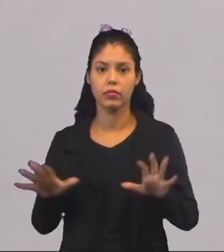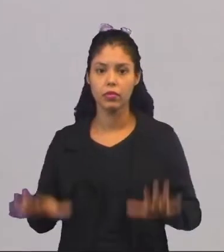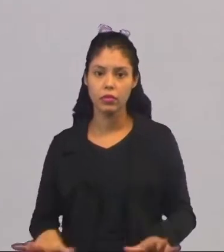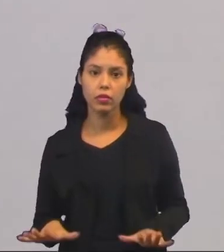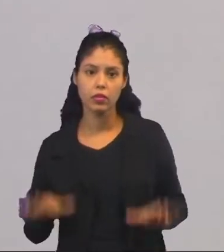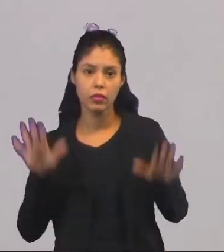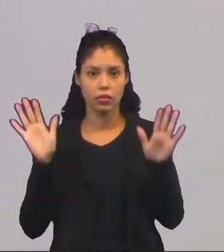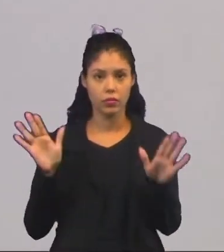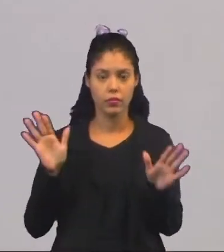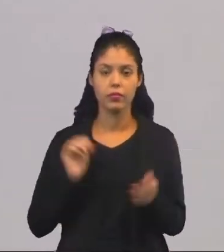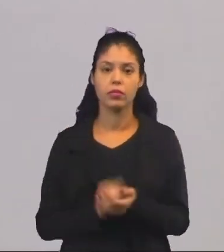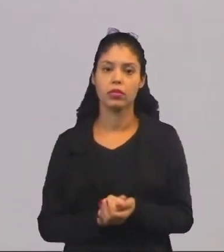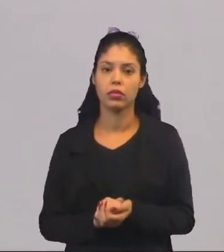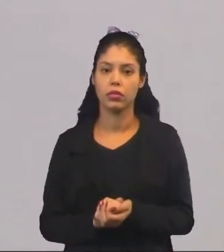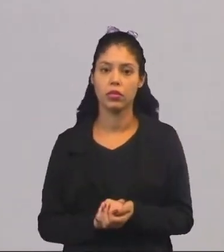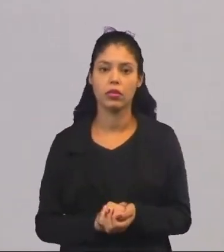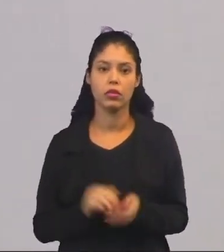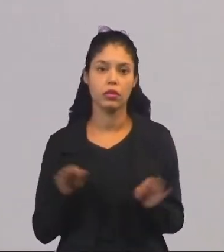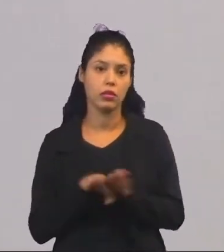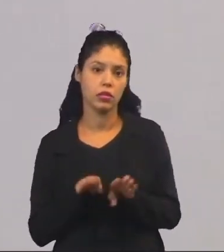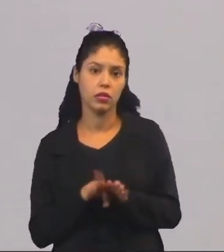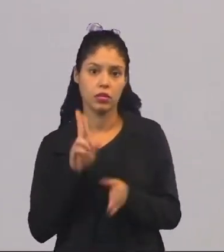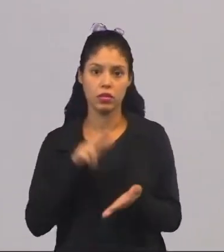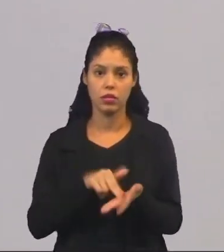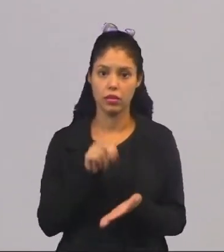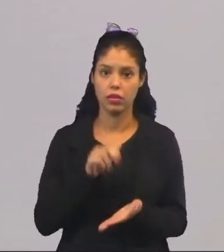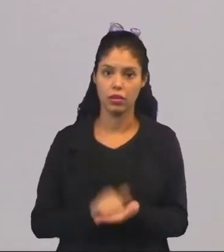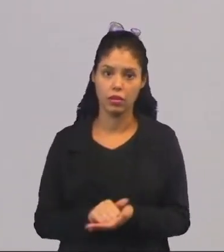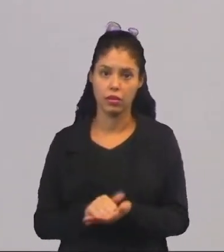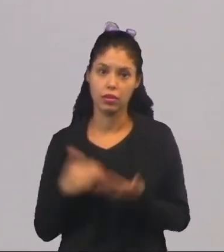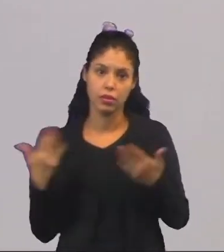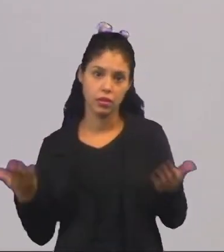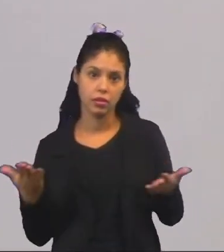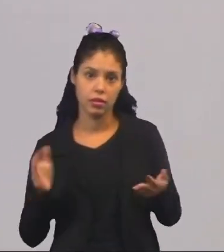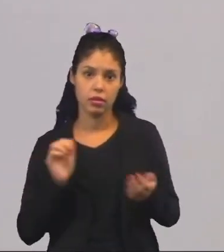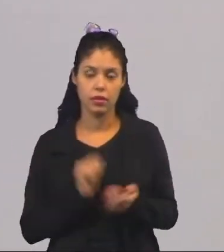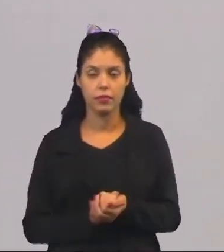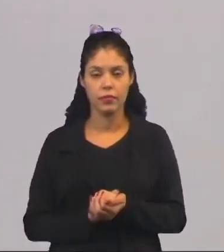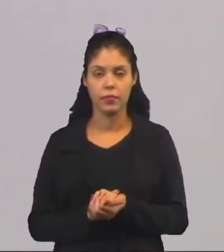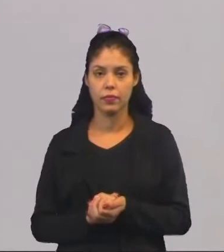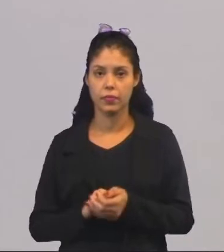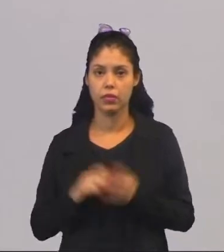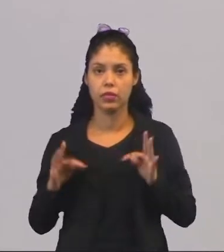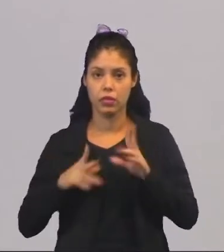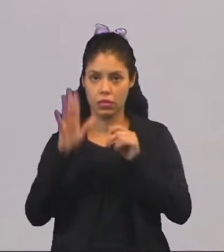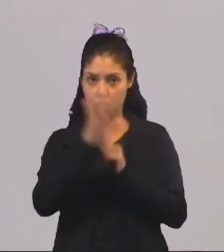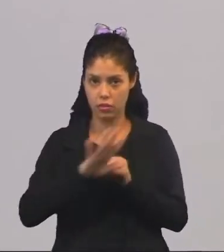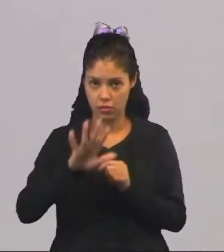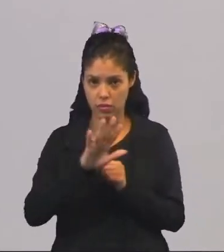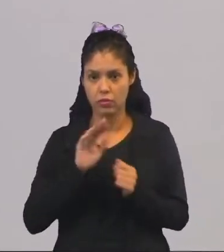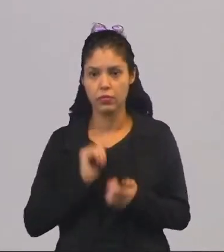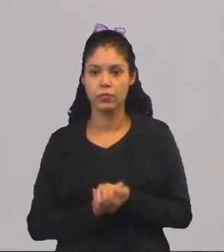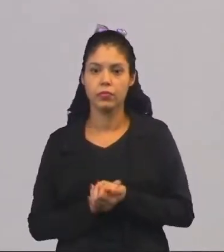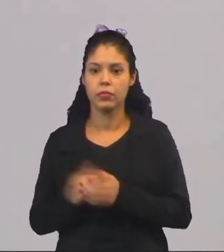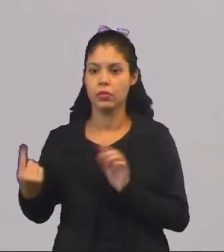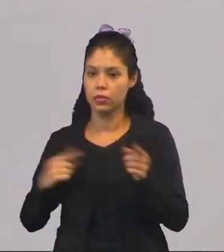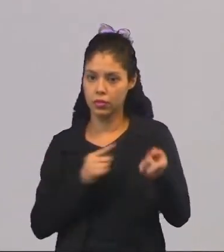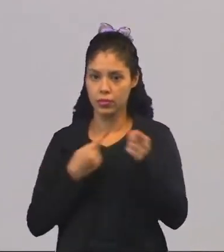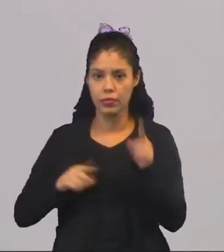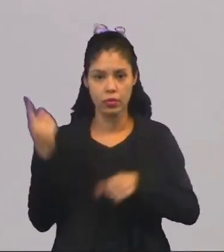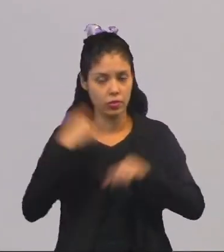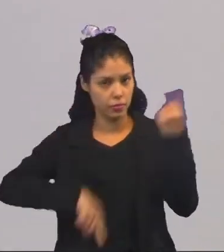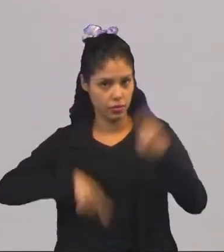mãos, pula sem as mãos, aqui é um obstáculo, vou pular, já pensou pulando aqui por cima da bancada? Mas são toda questão de desafio